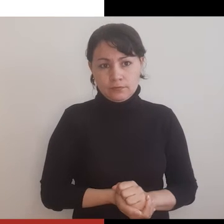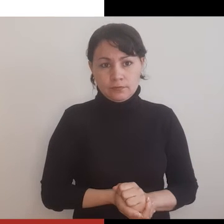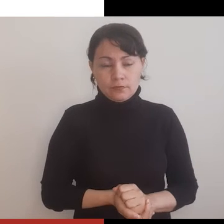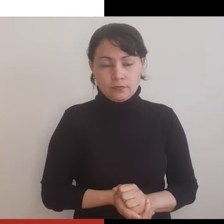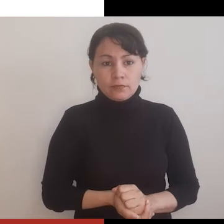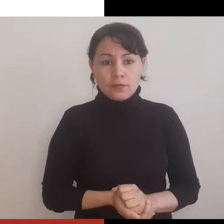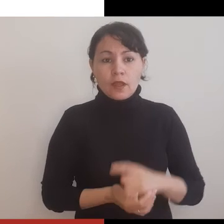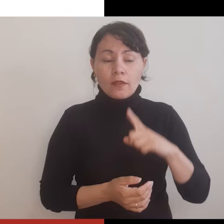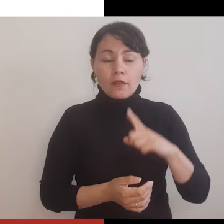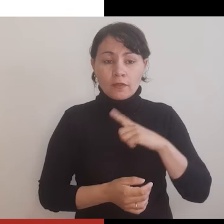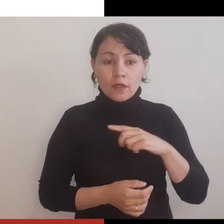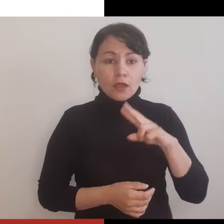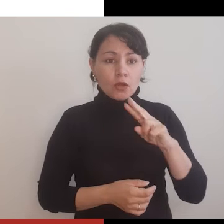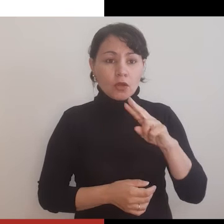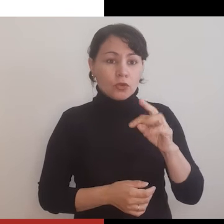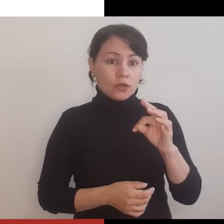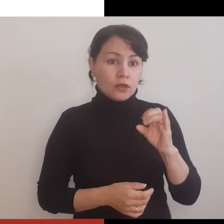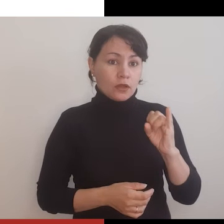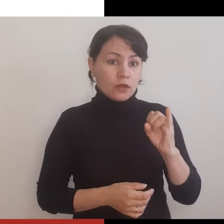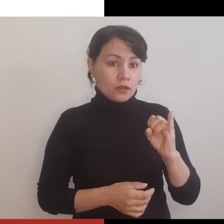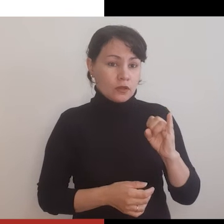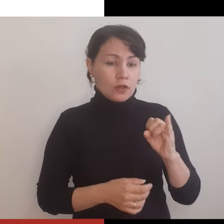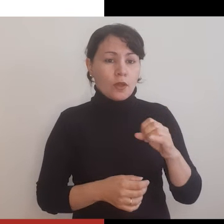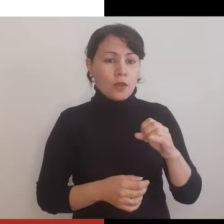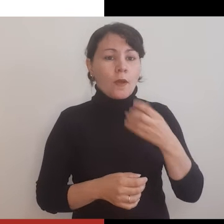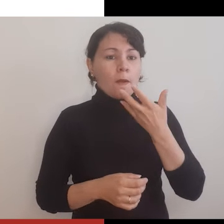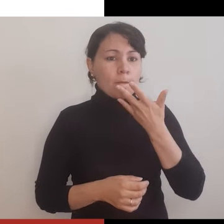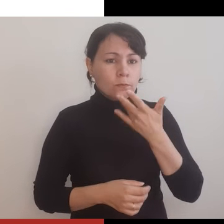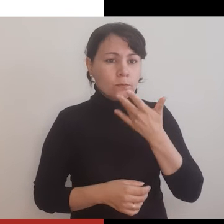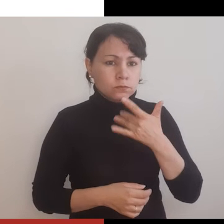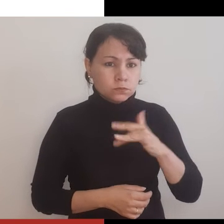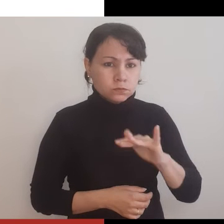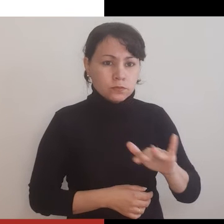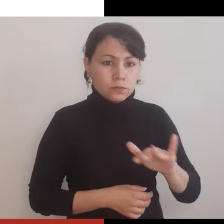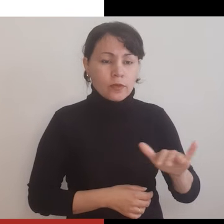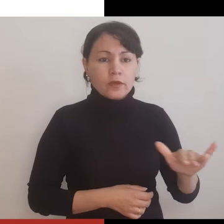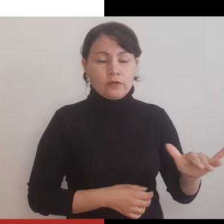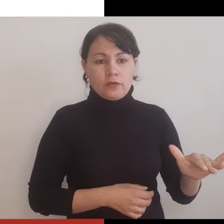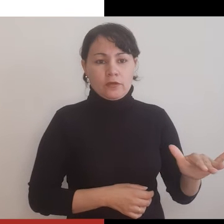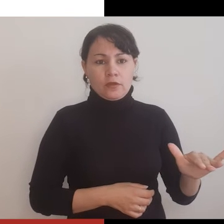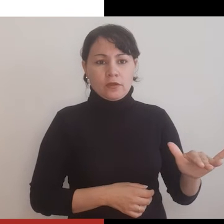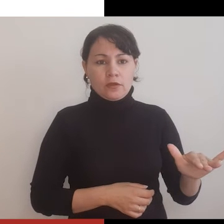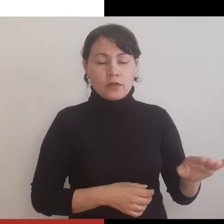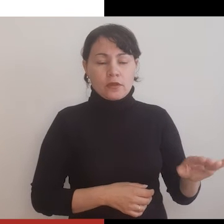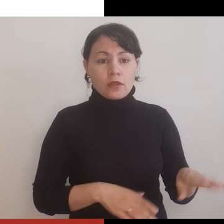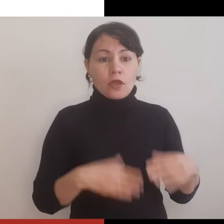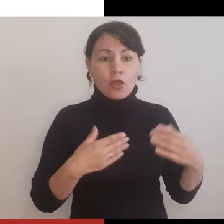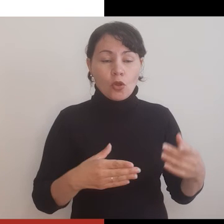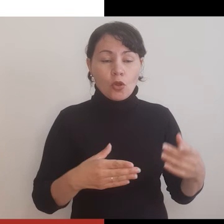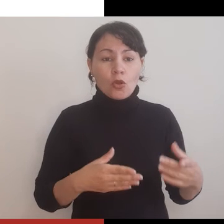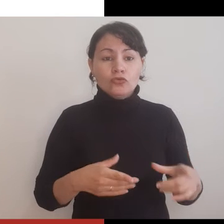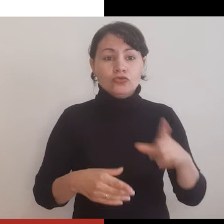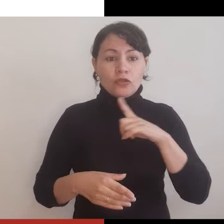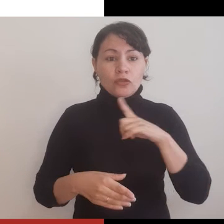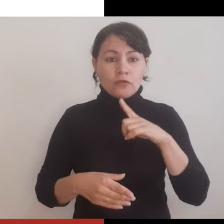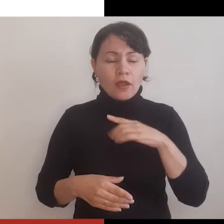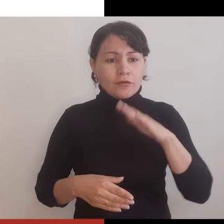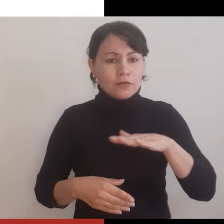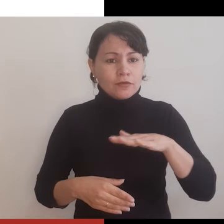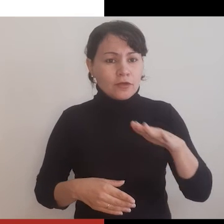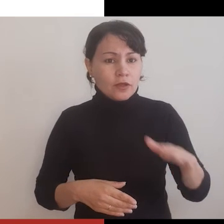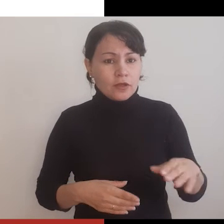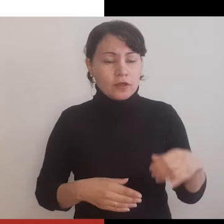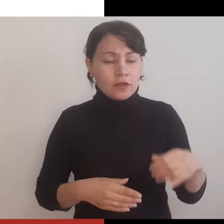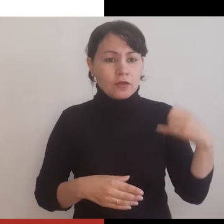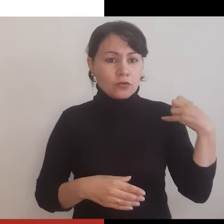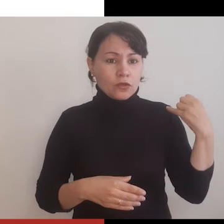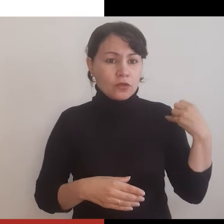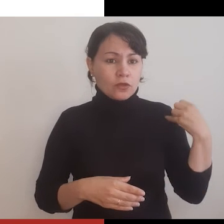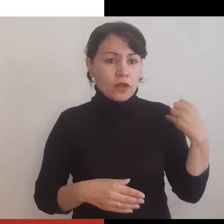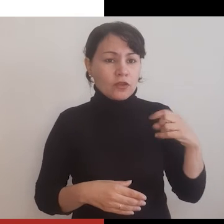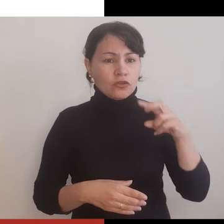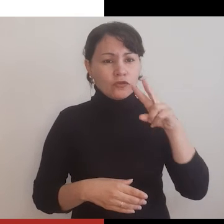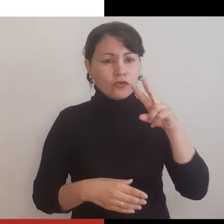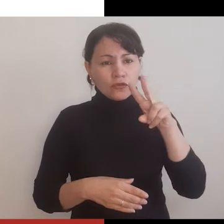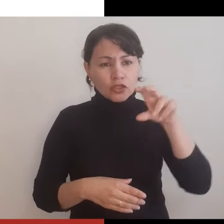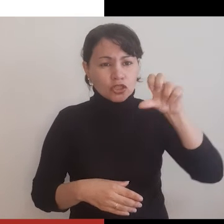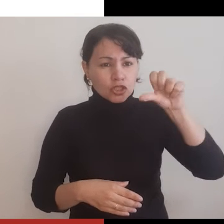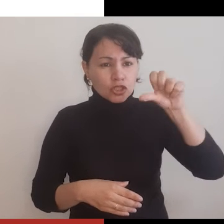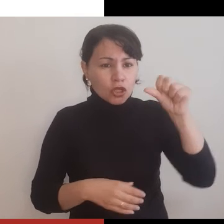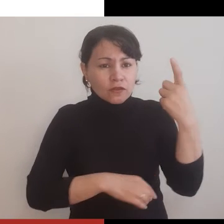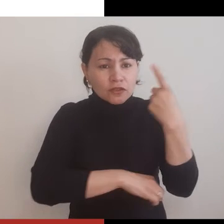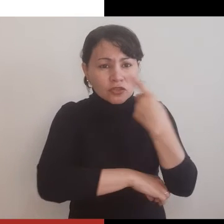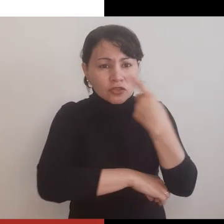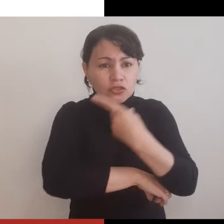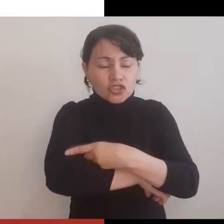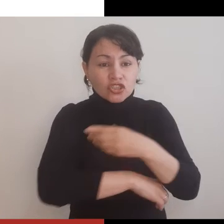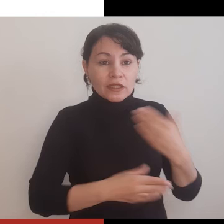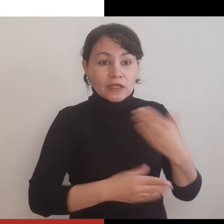Tem a unidade de terapia intensiva pediátrica, onde são internados os pacientes com idade de 29 dias